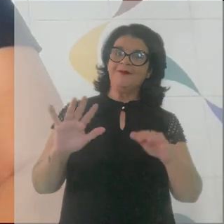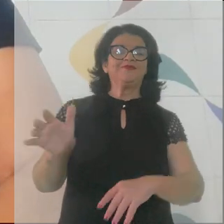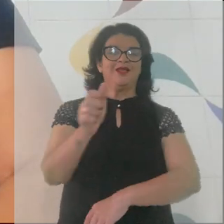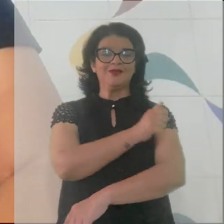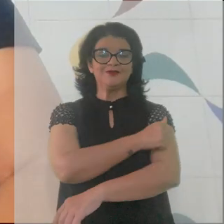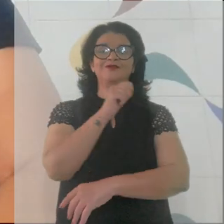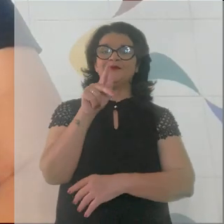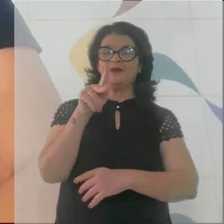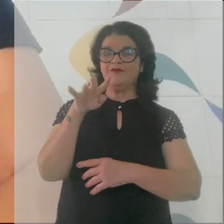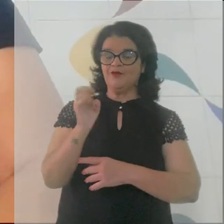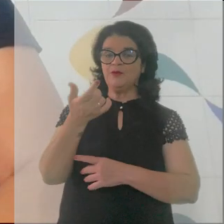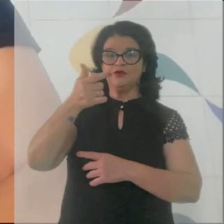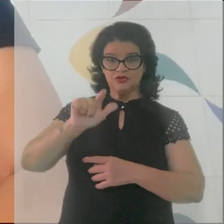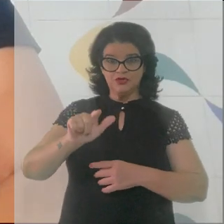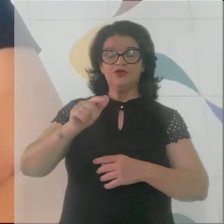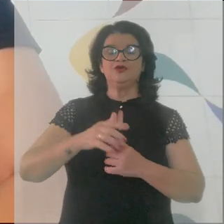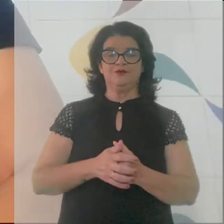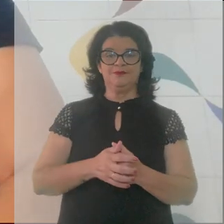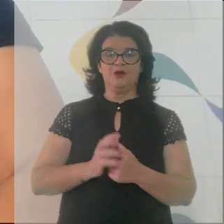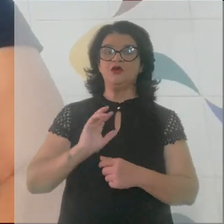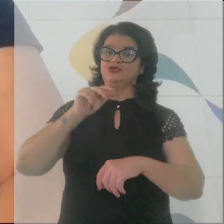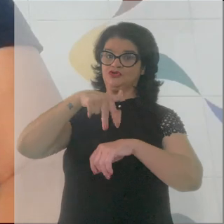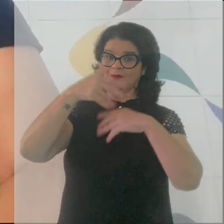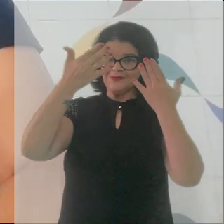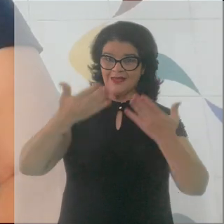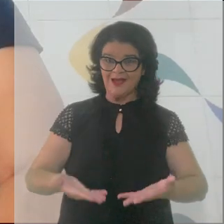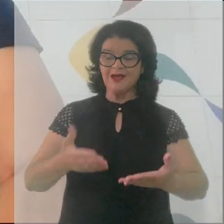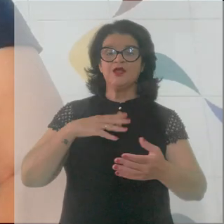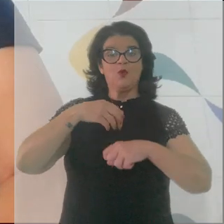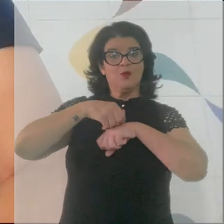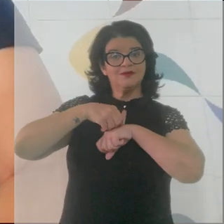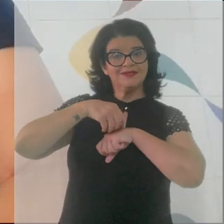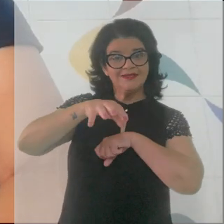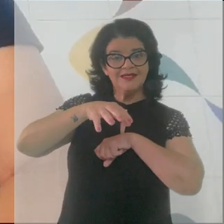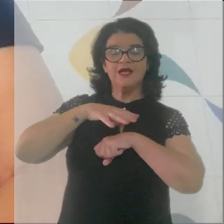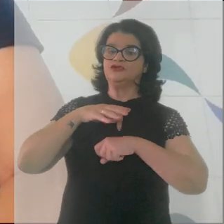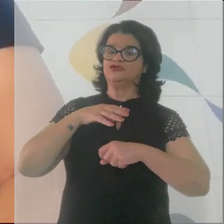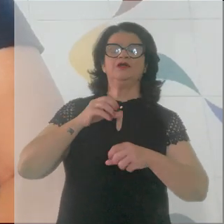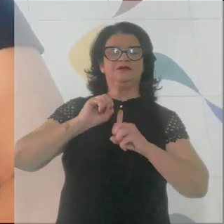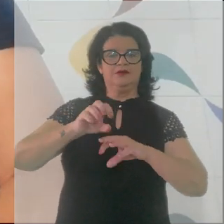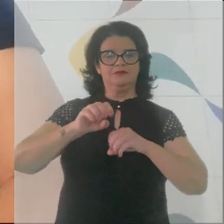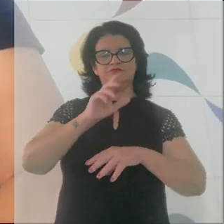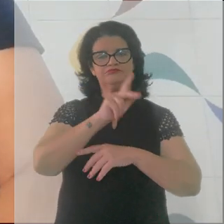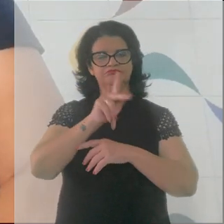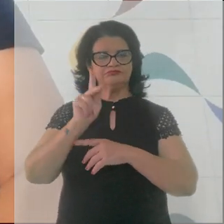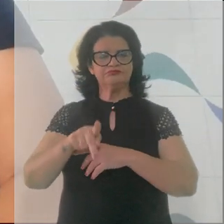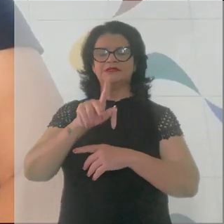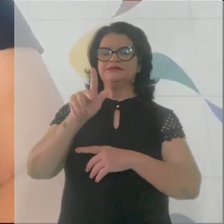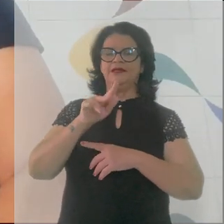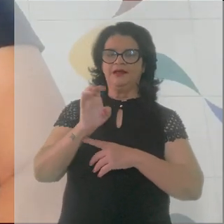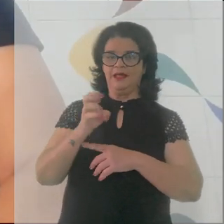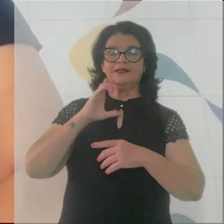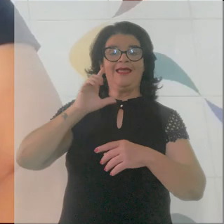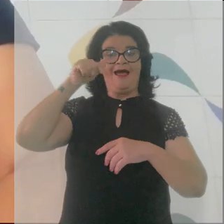Olá, estudantes do Prevup. Mais uma vez estamos aqui com dicas da formadora de Química